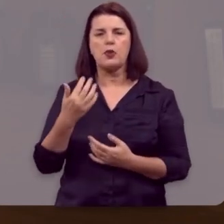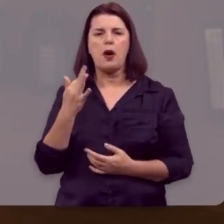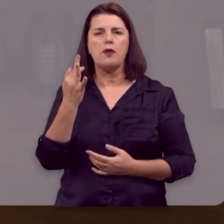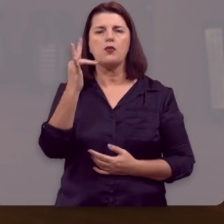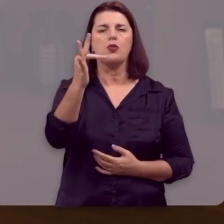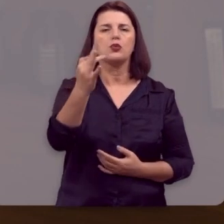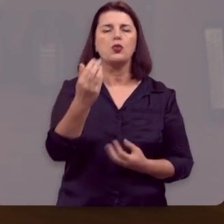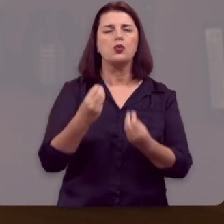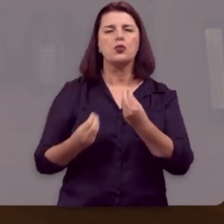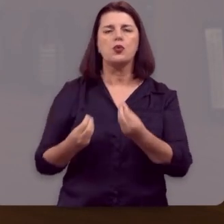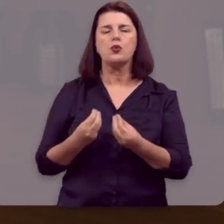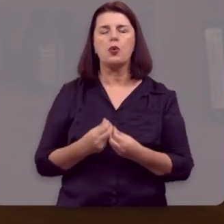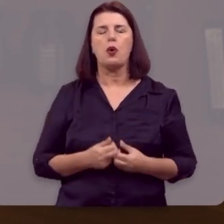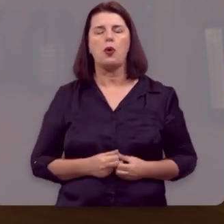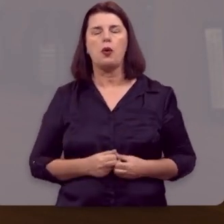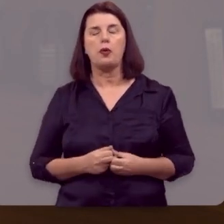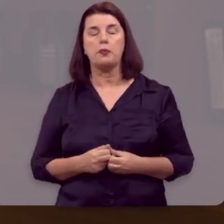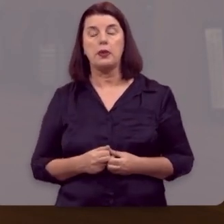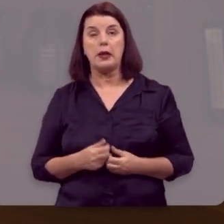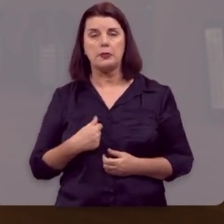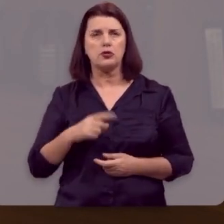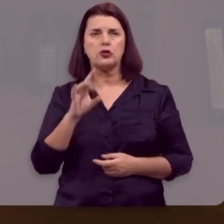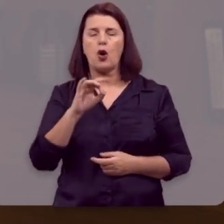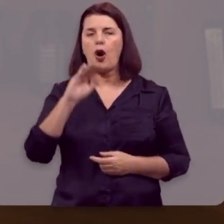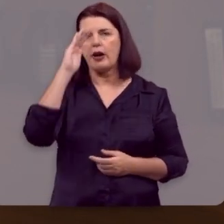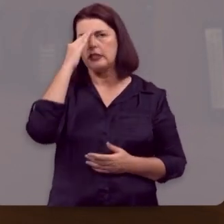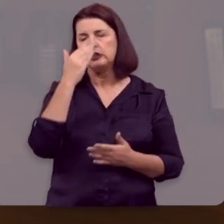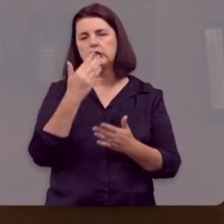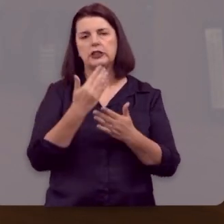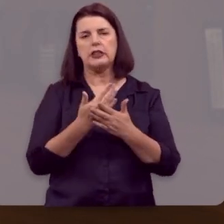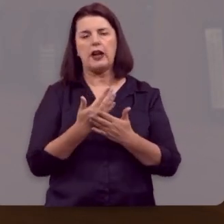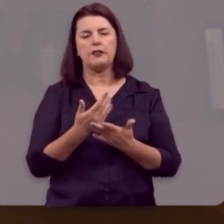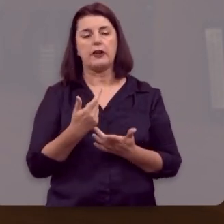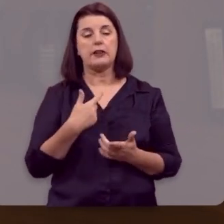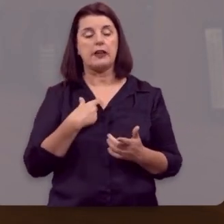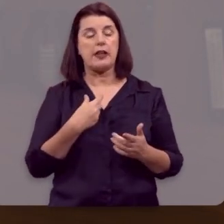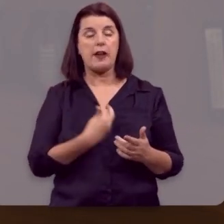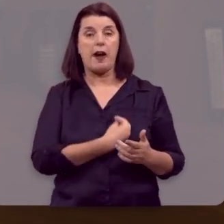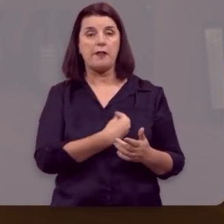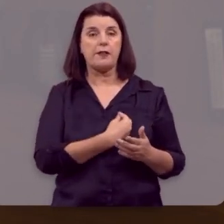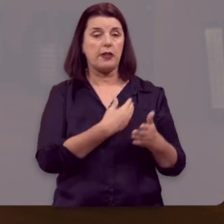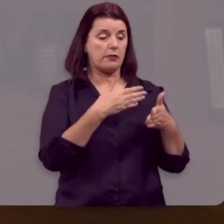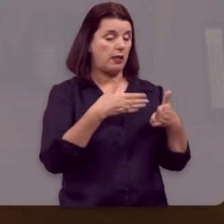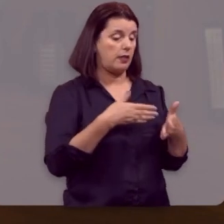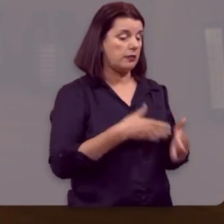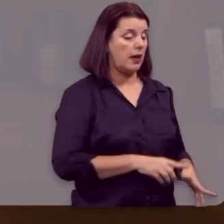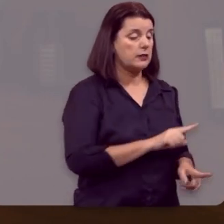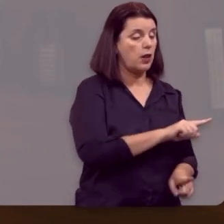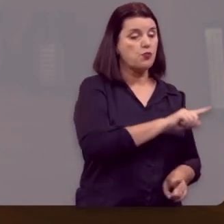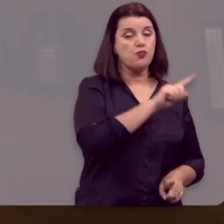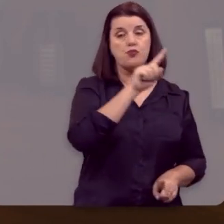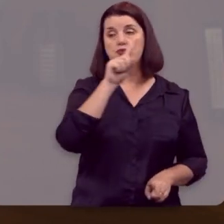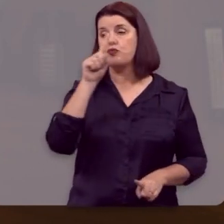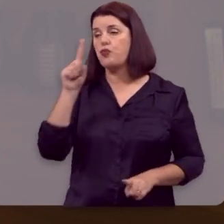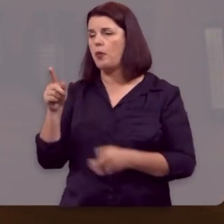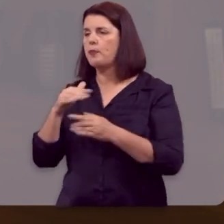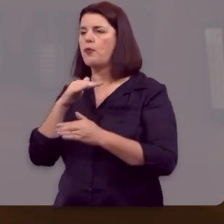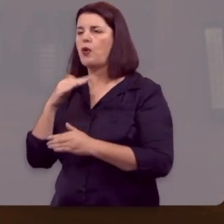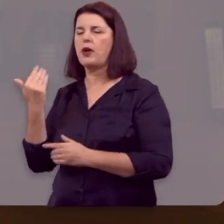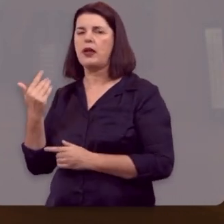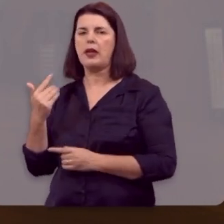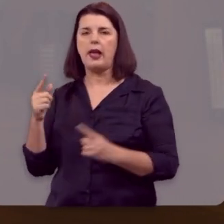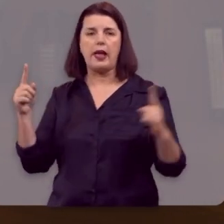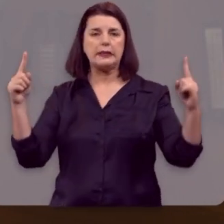apenas o breve percurso do berço à sepultura. Eles tinham um lema de vida: é aproveitar a vida, é curtir a